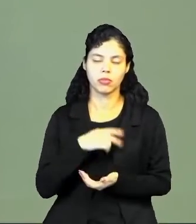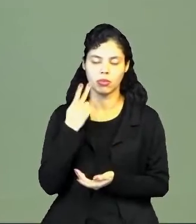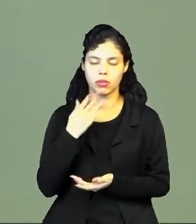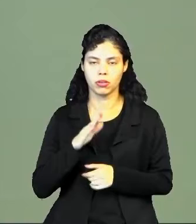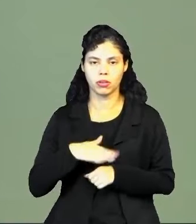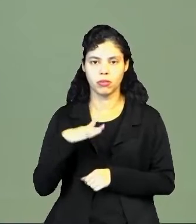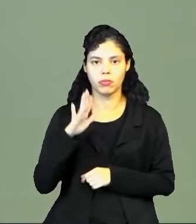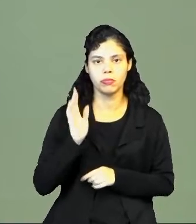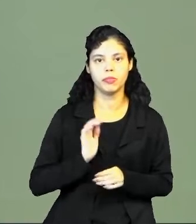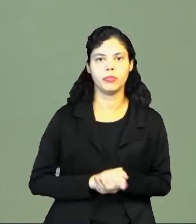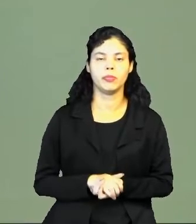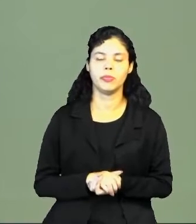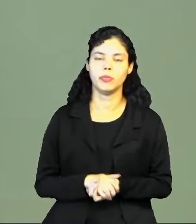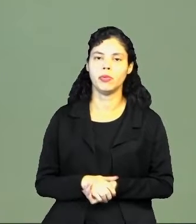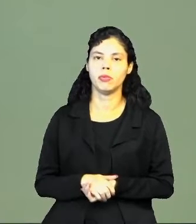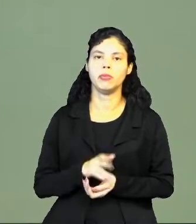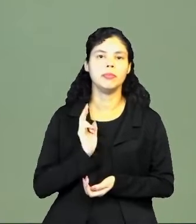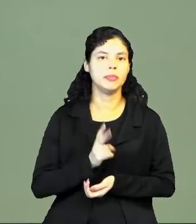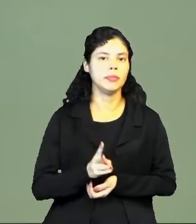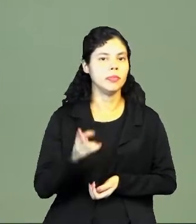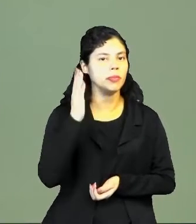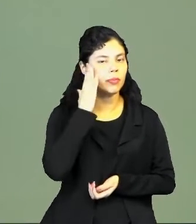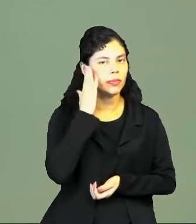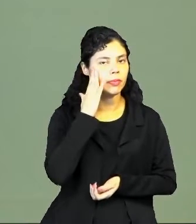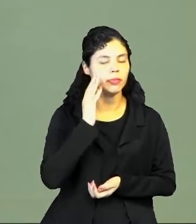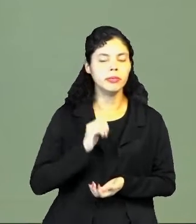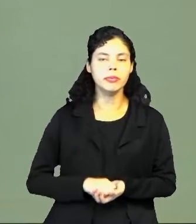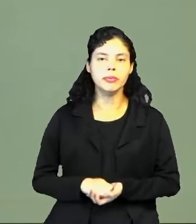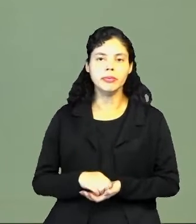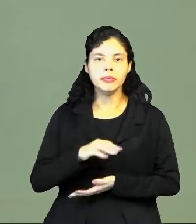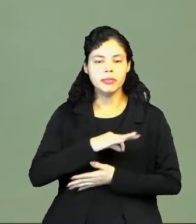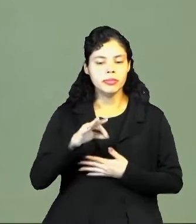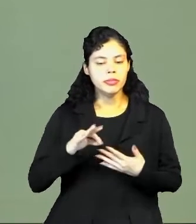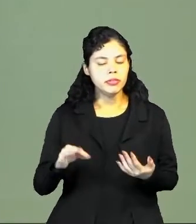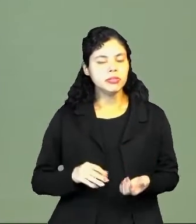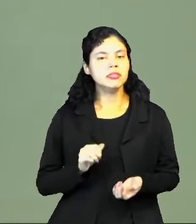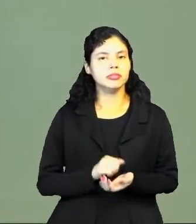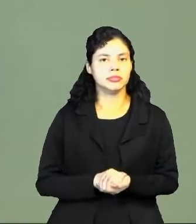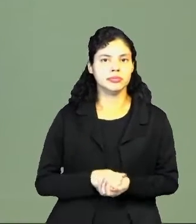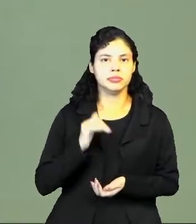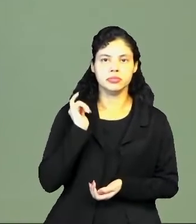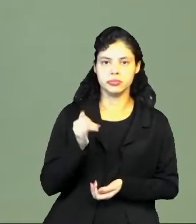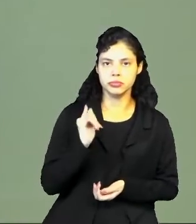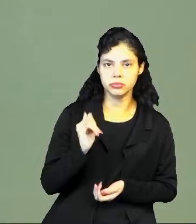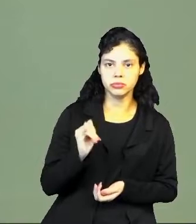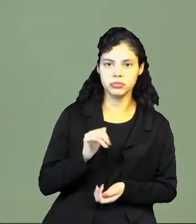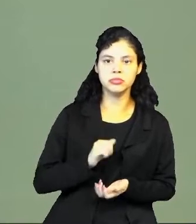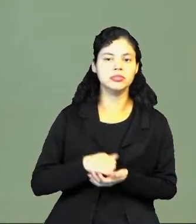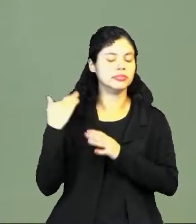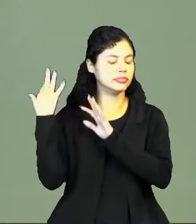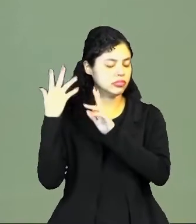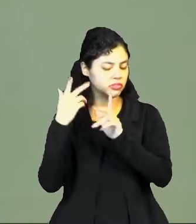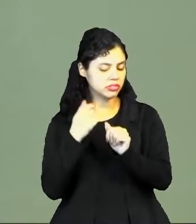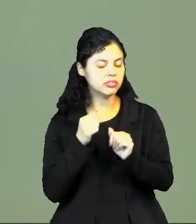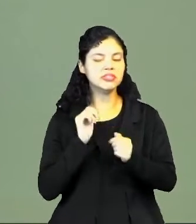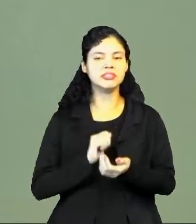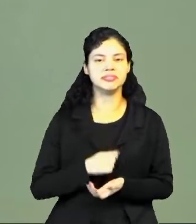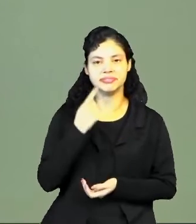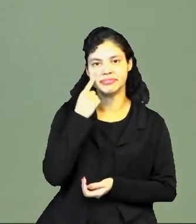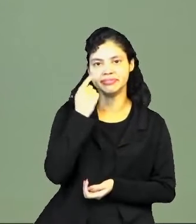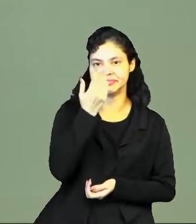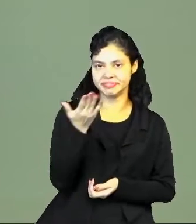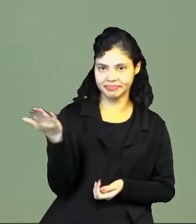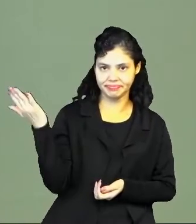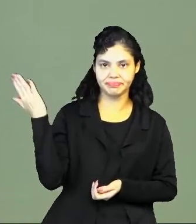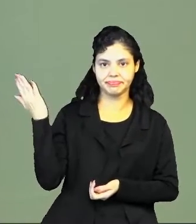falando um pouco mais sobre ele, para a gente continuar entendendo sobre esses elementos importantes nessa narrativa. Vamos só relembrar olhando aí